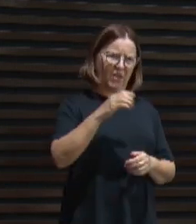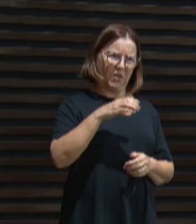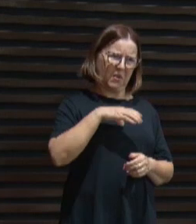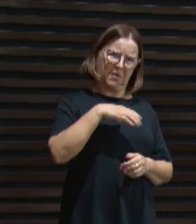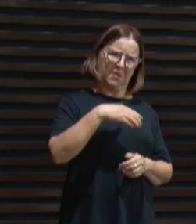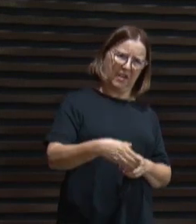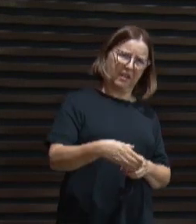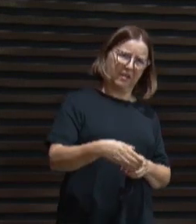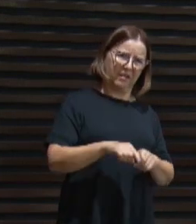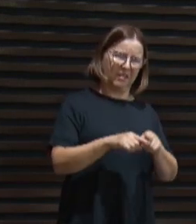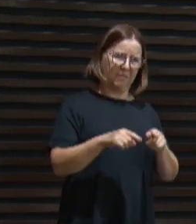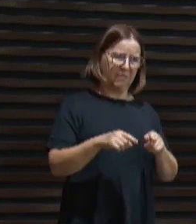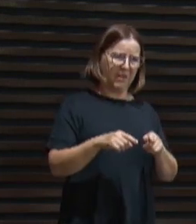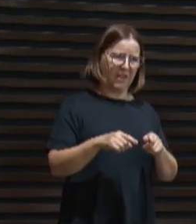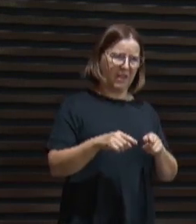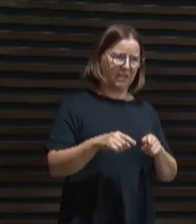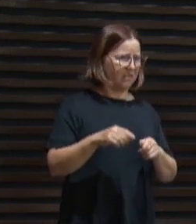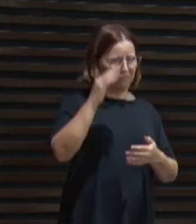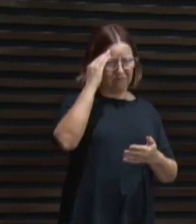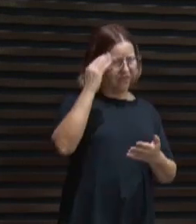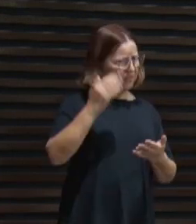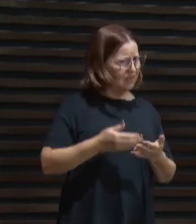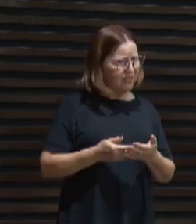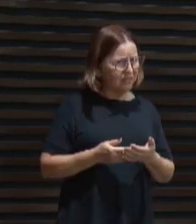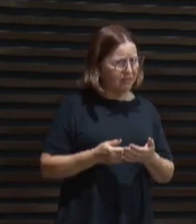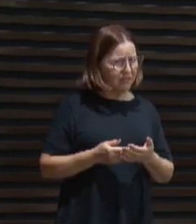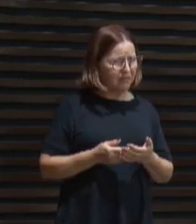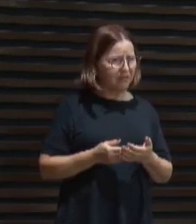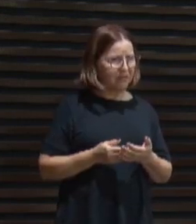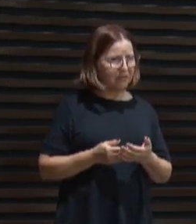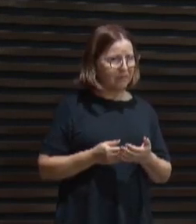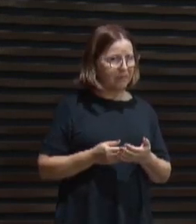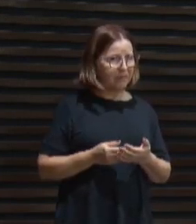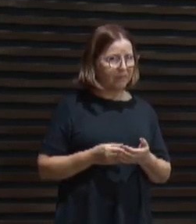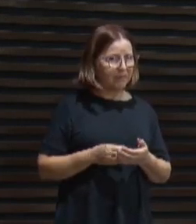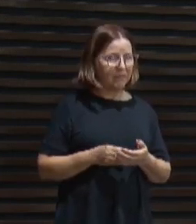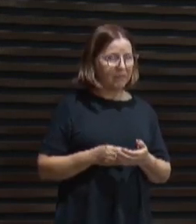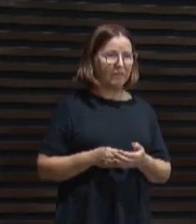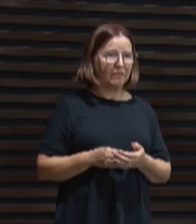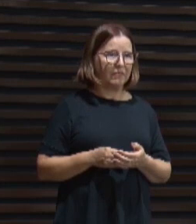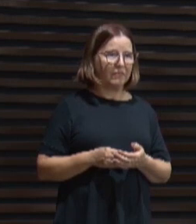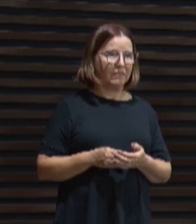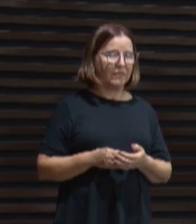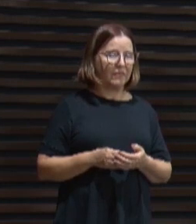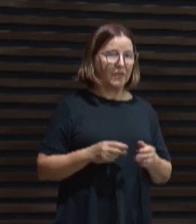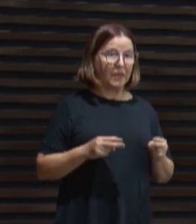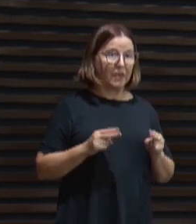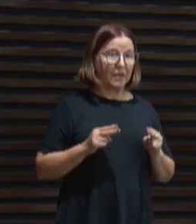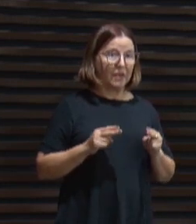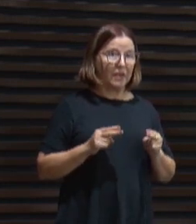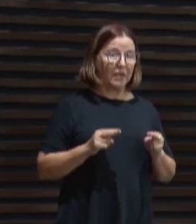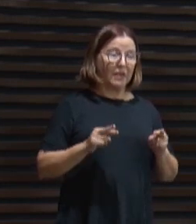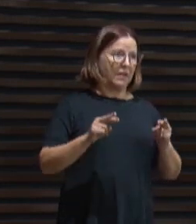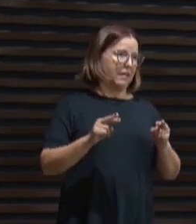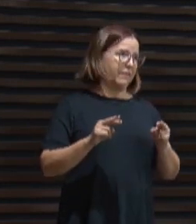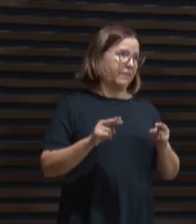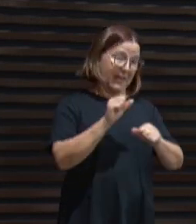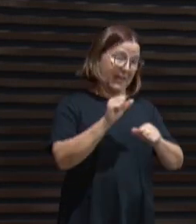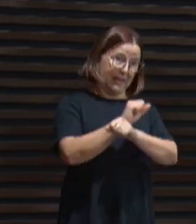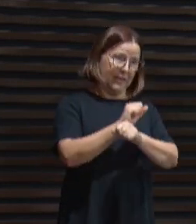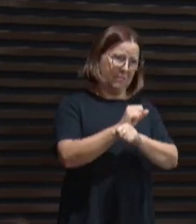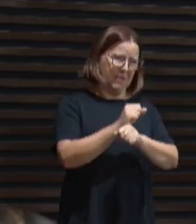Jesus disse: se você não deixar eu lavar seus pés, você não tem parte comigo. E ele parte daqui para acolá